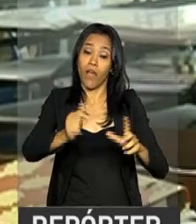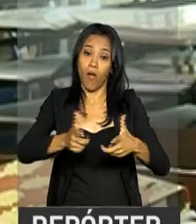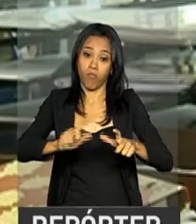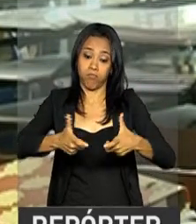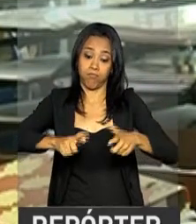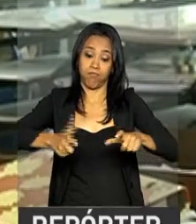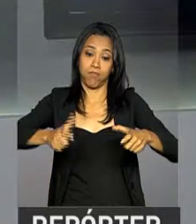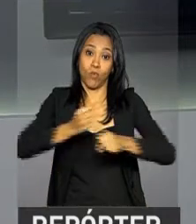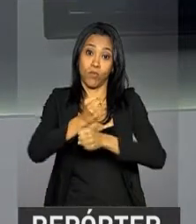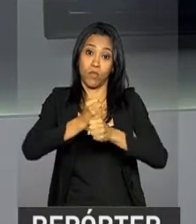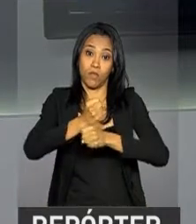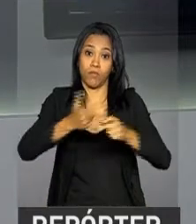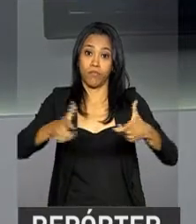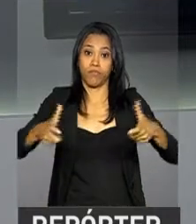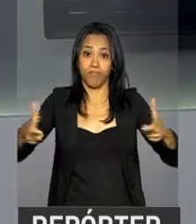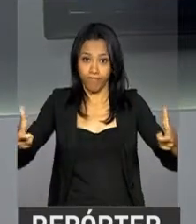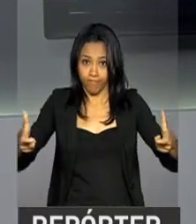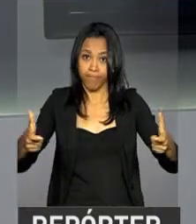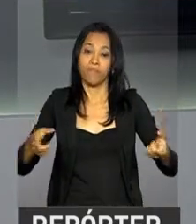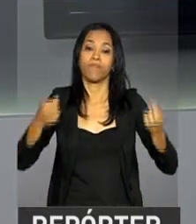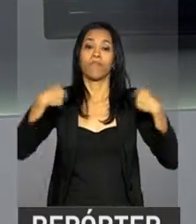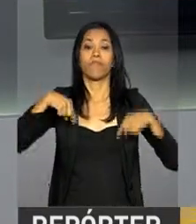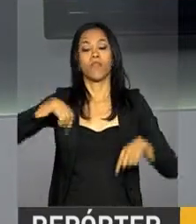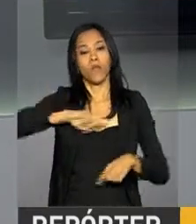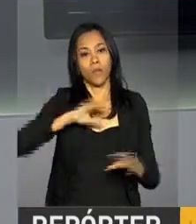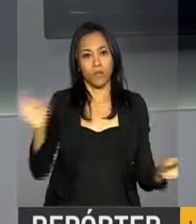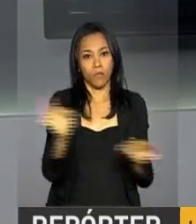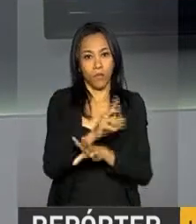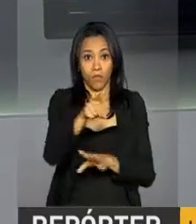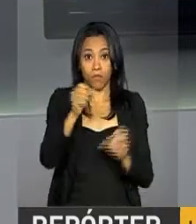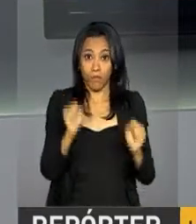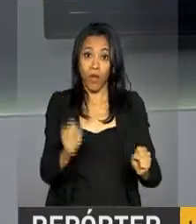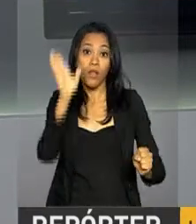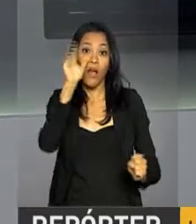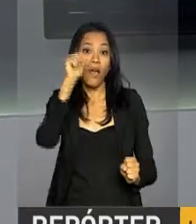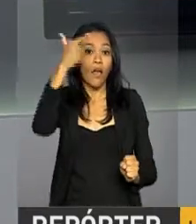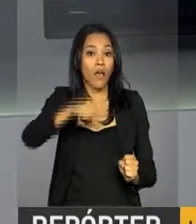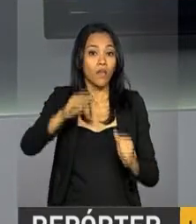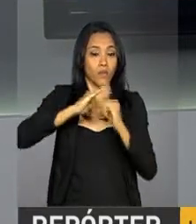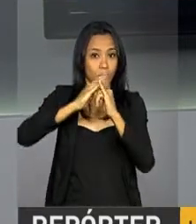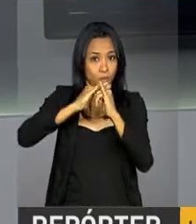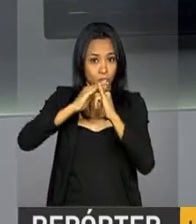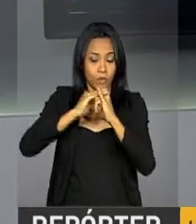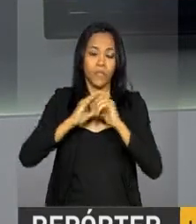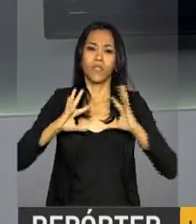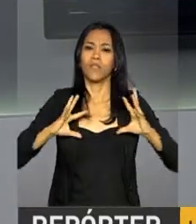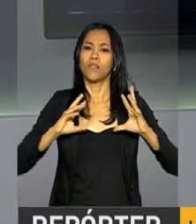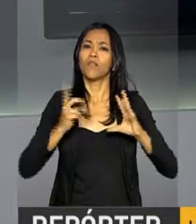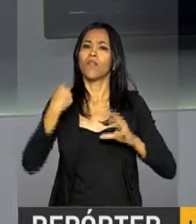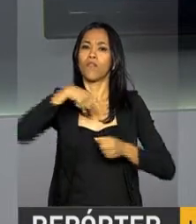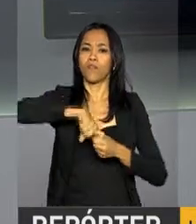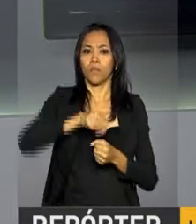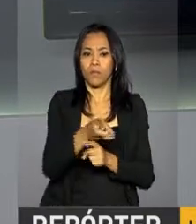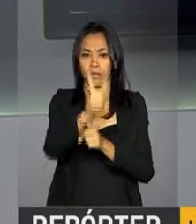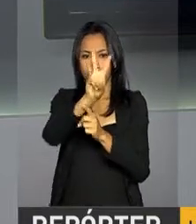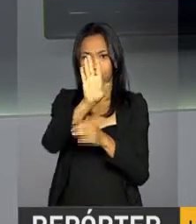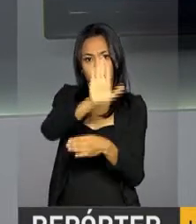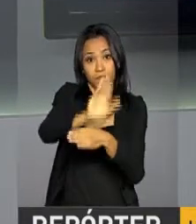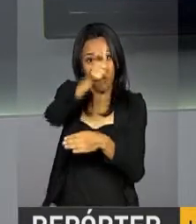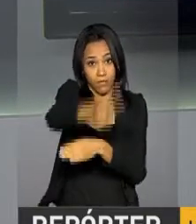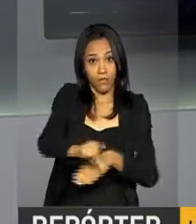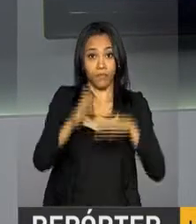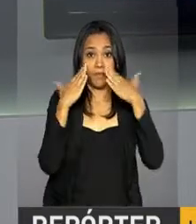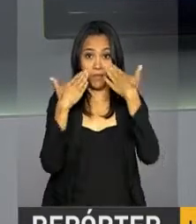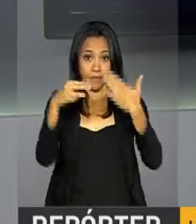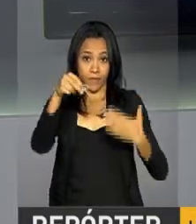ao longo do tempo nós ficamos por aqui você pode rever as reportagens no youtube voltamos às três da tarde na próxima edição